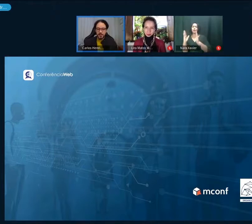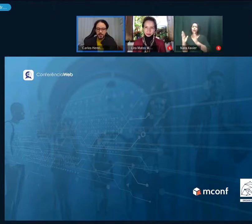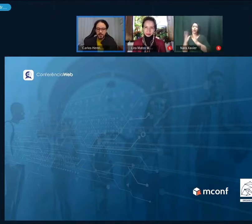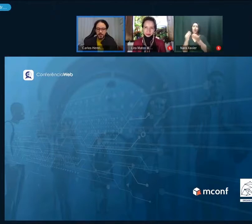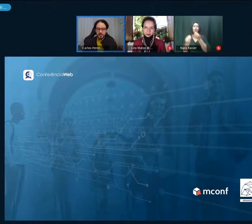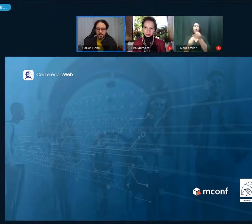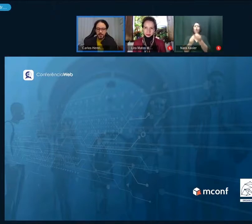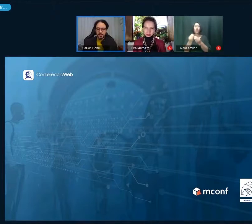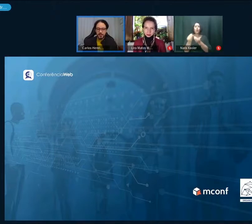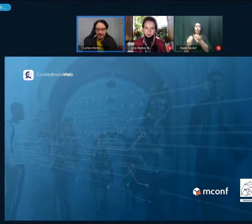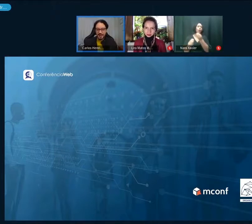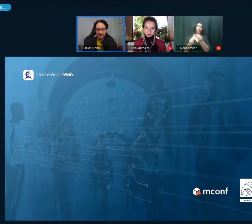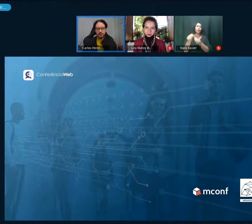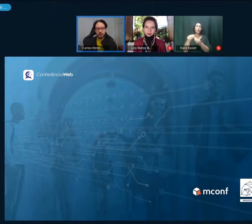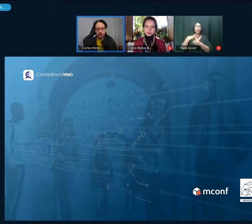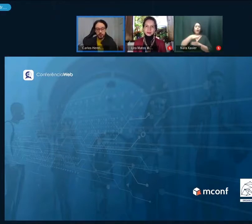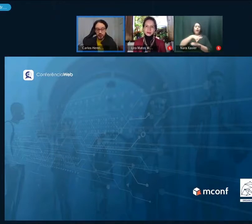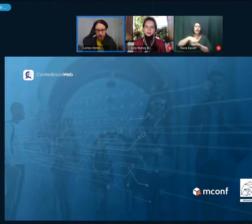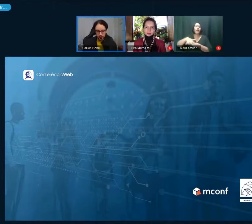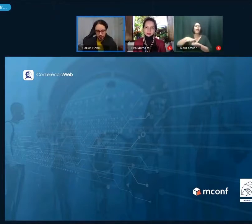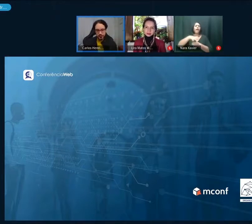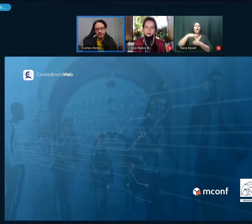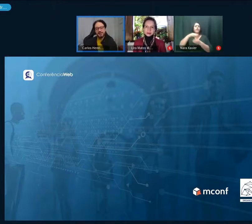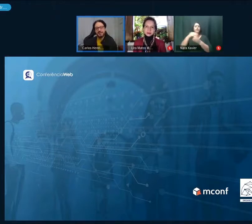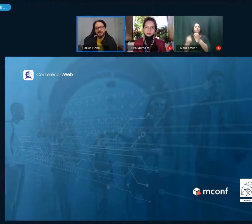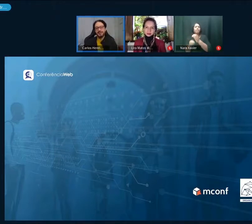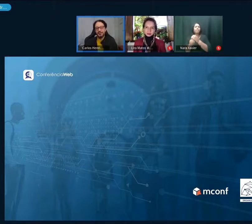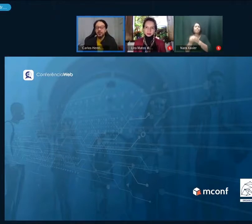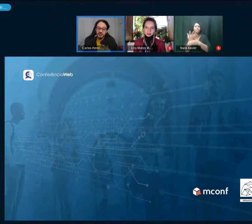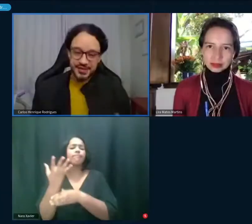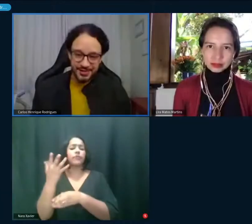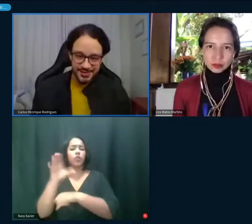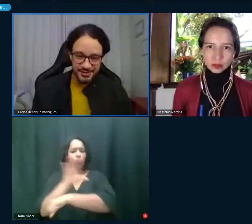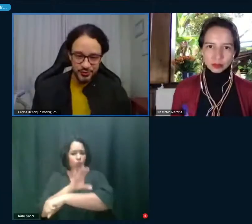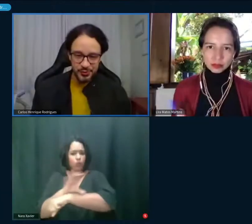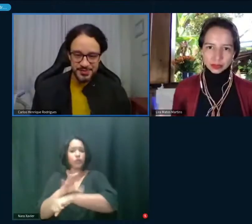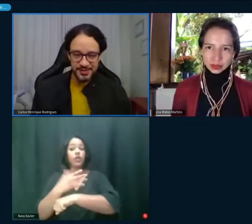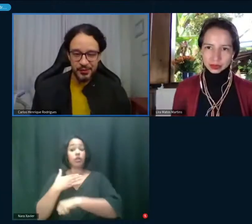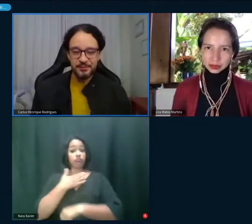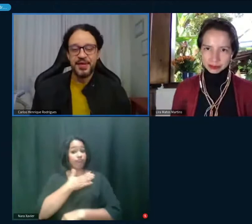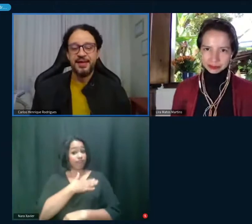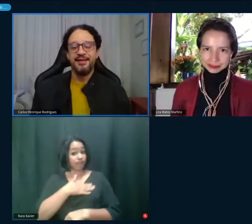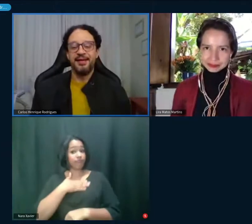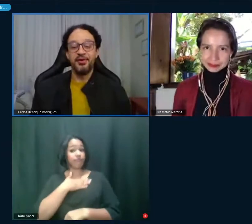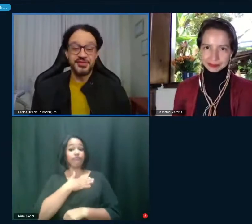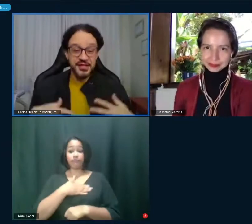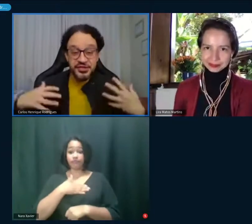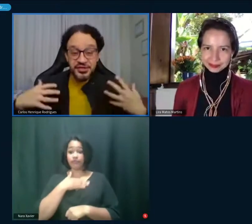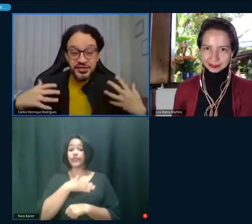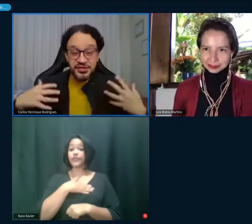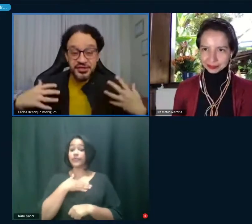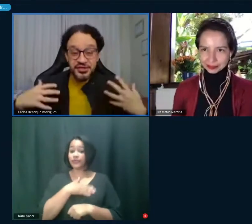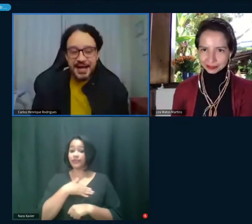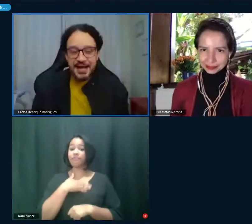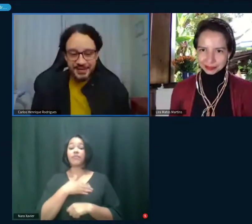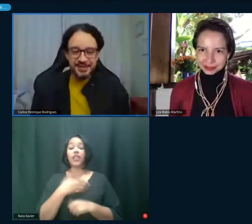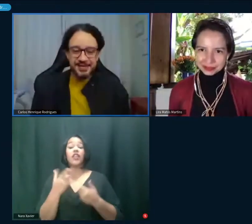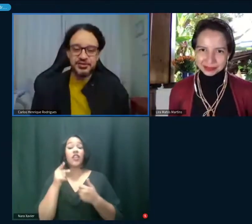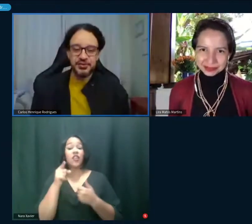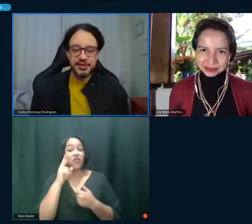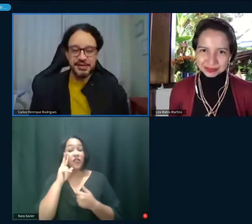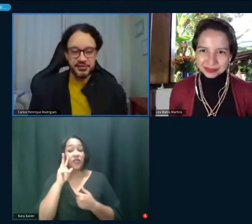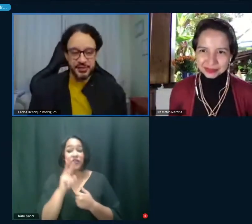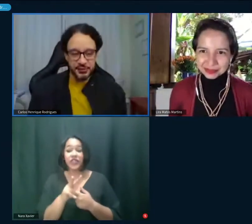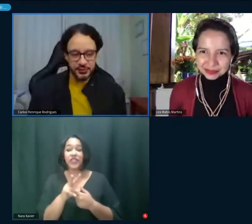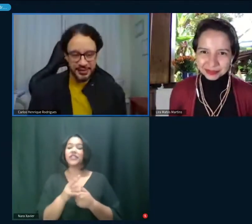configuração da própria área, né, do próprio campo. Então, eu gostei dessa sua opção. Gostei de te ver